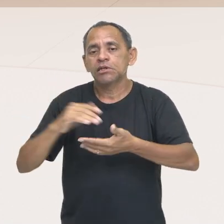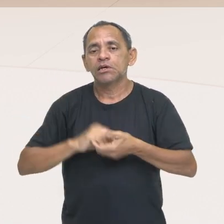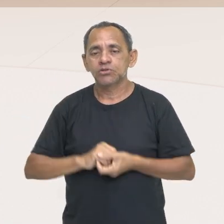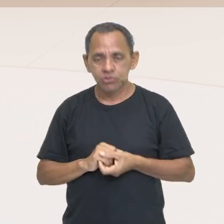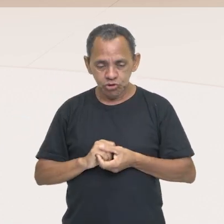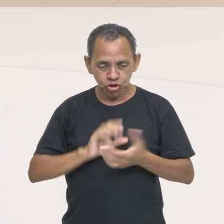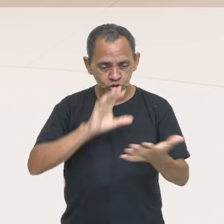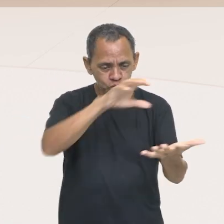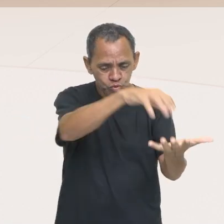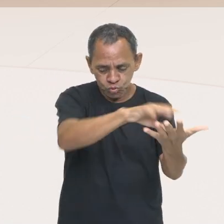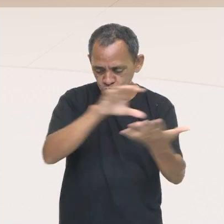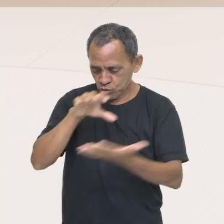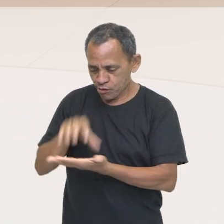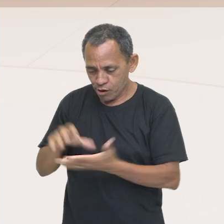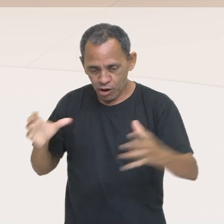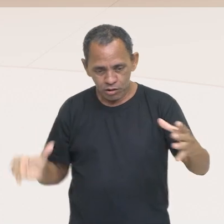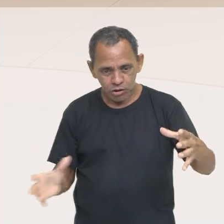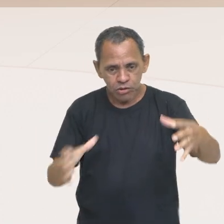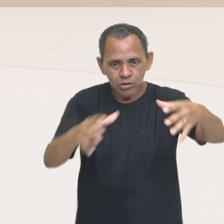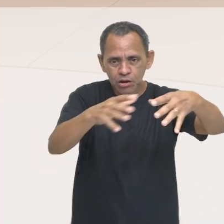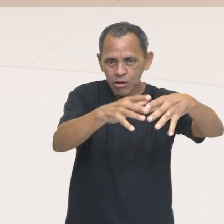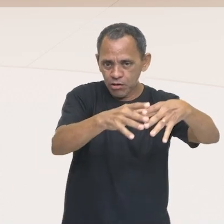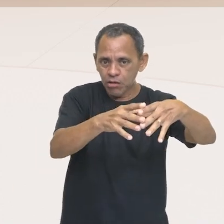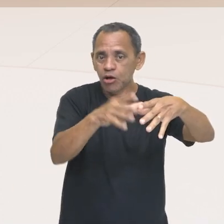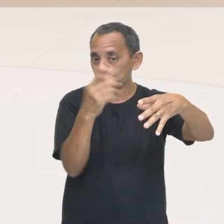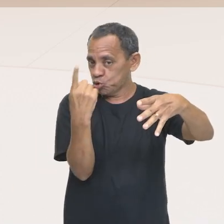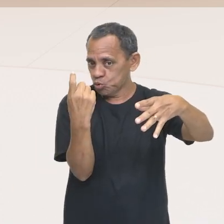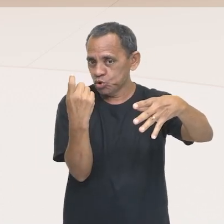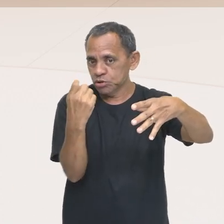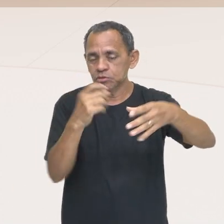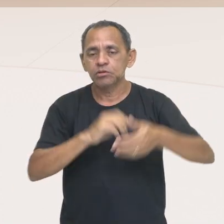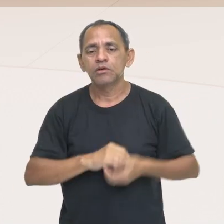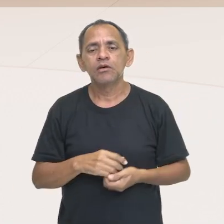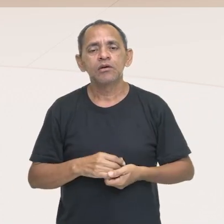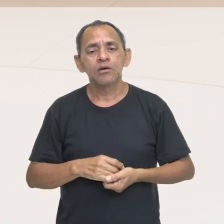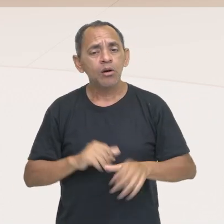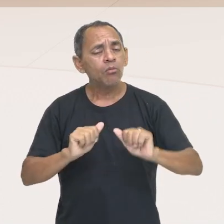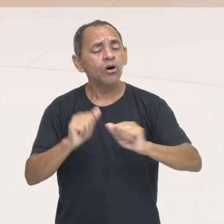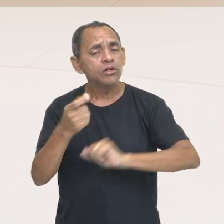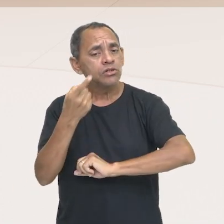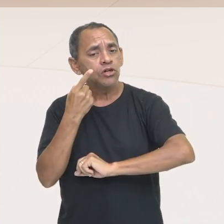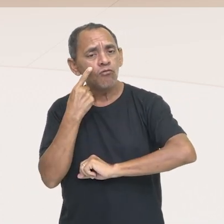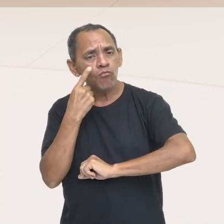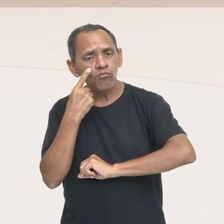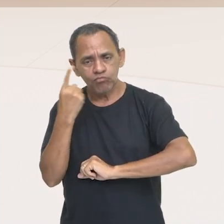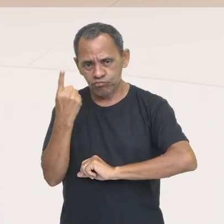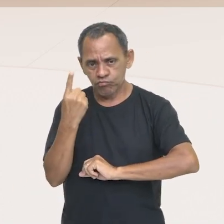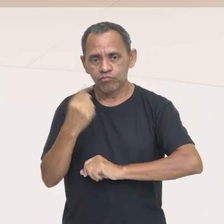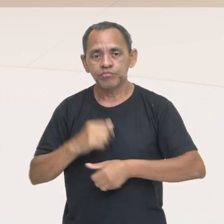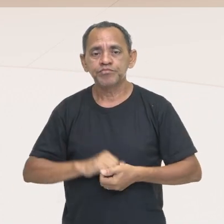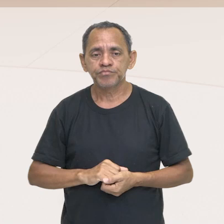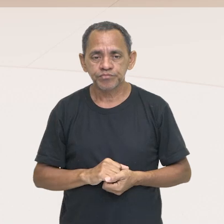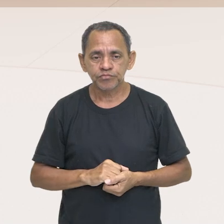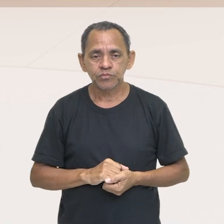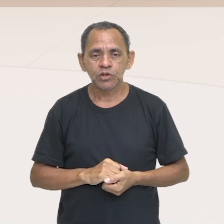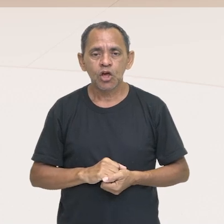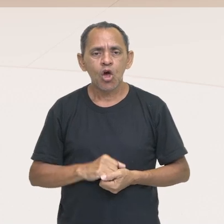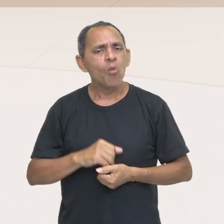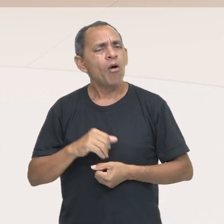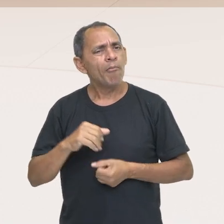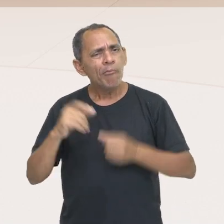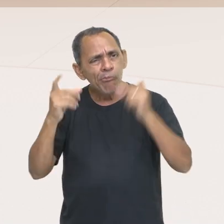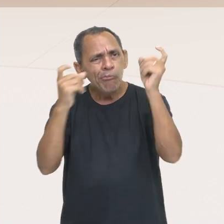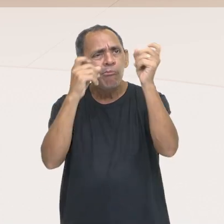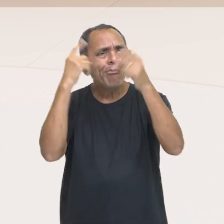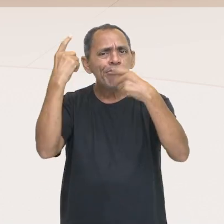de junção, e assim você já pode verificar o quê? Que era uma